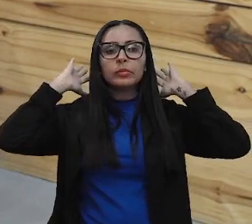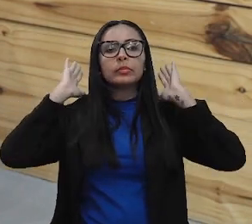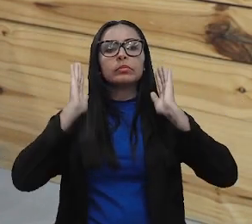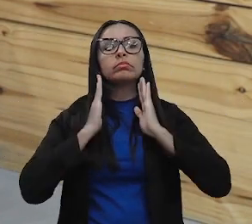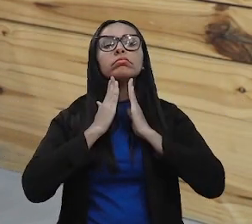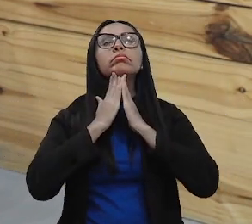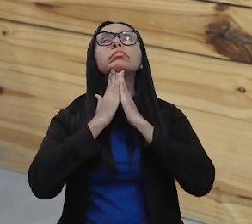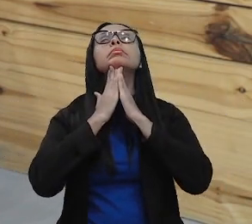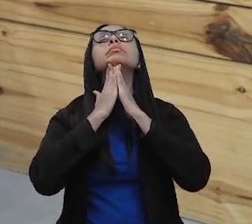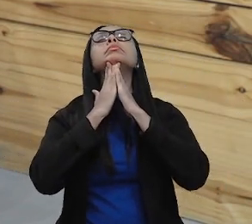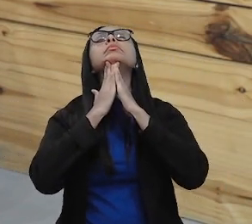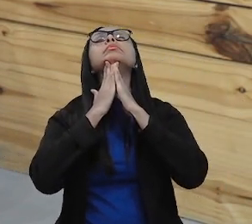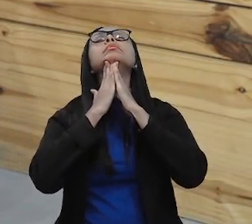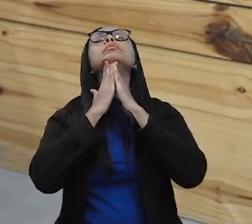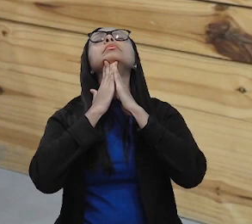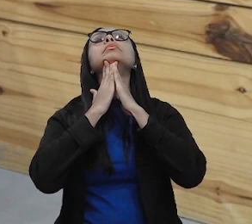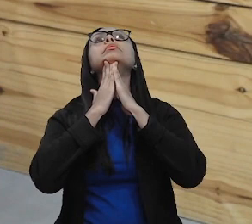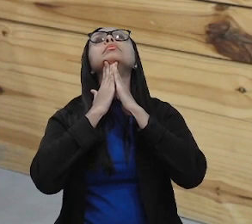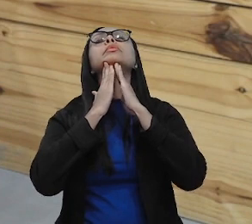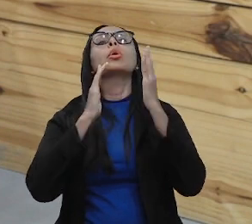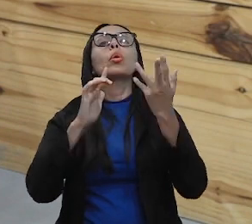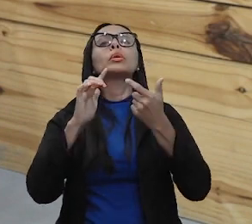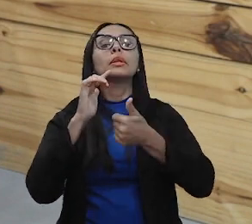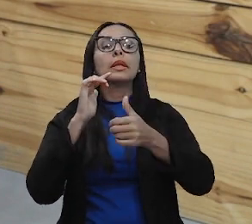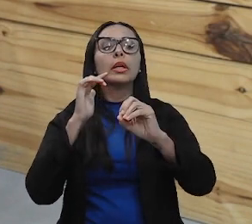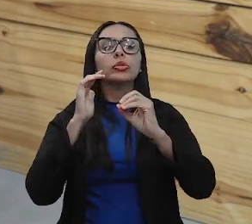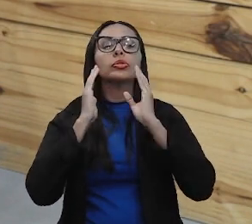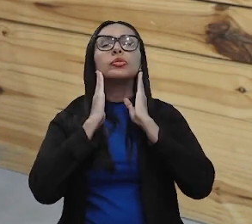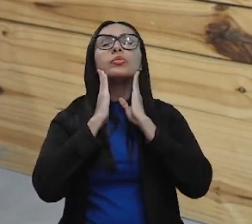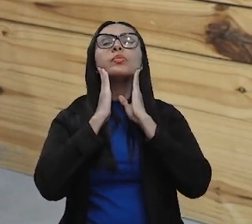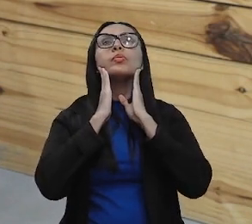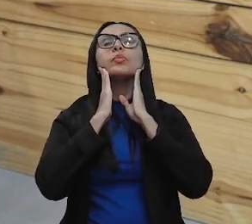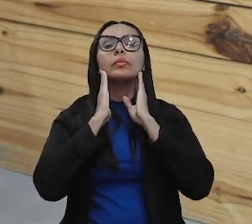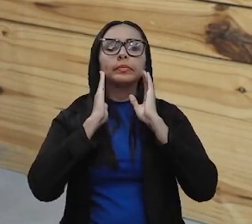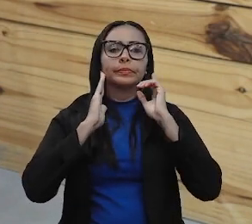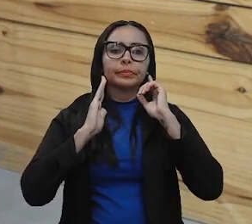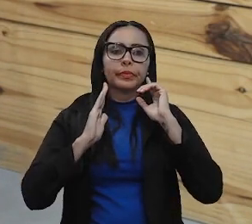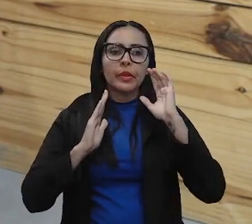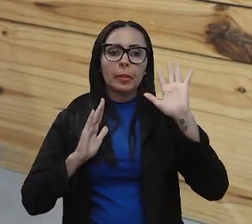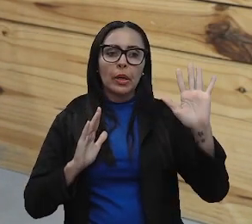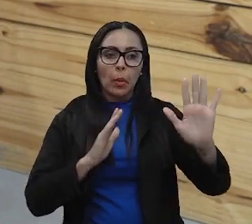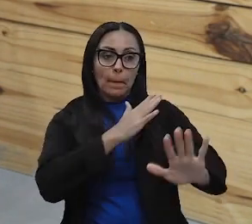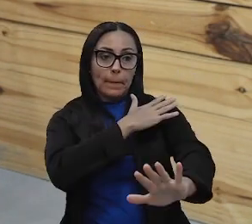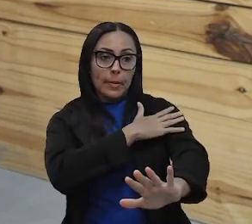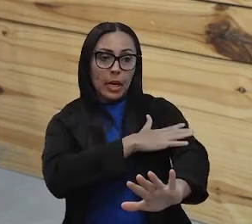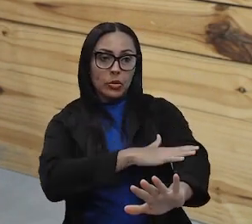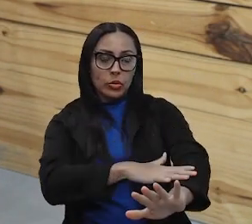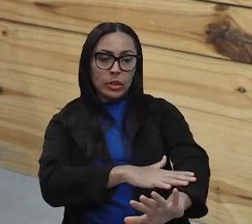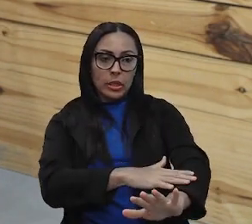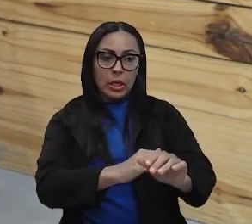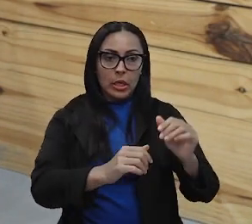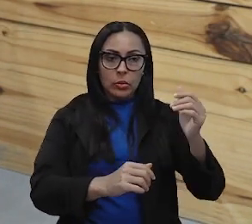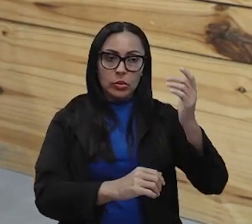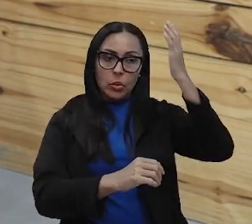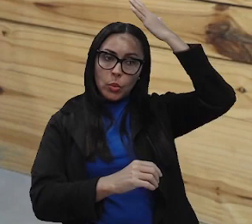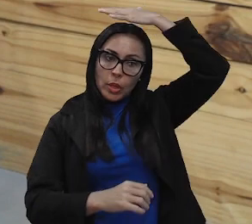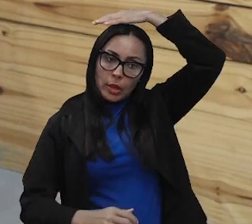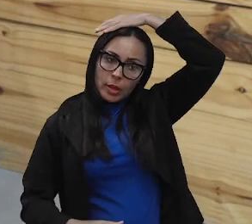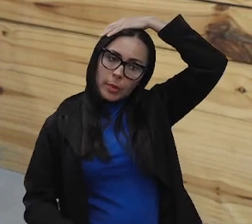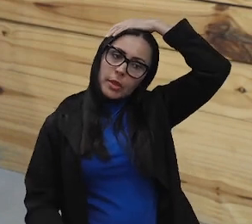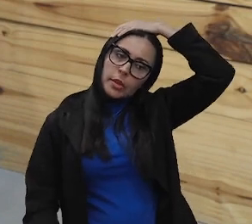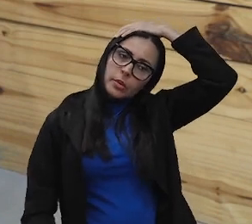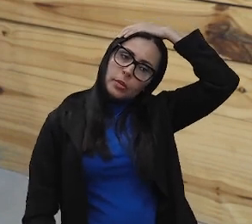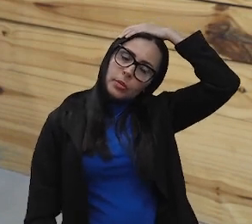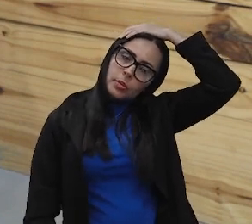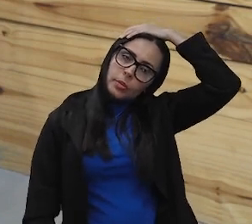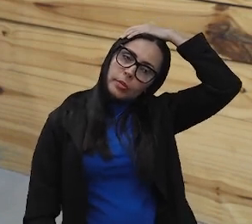Para trás, conta até 10. Pega o braço direito, segura aqui na cabeça, você vai, conta